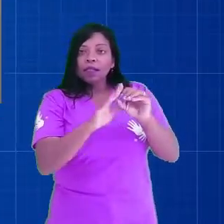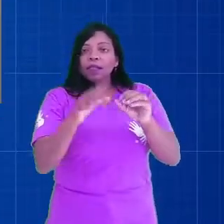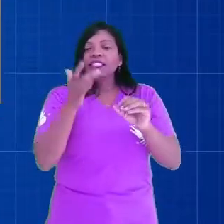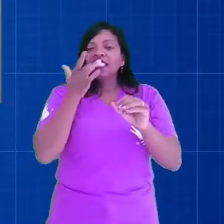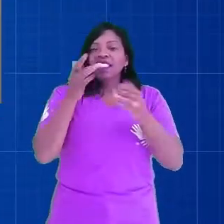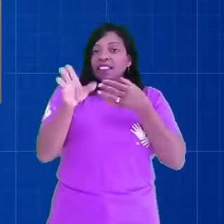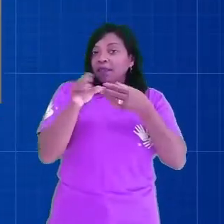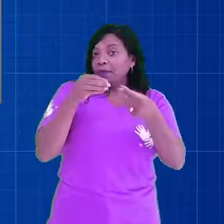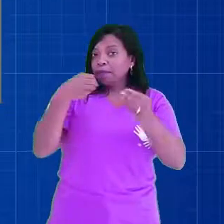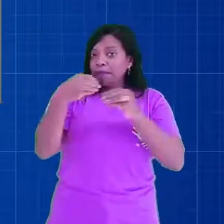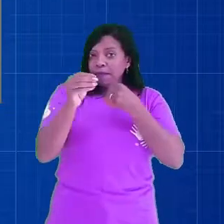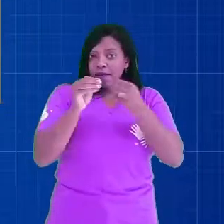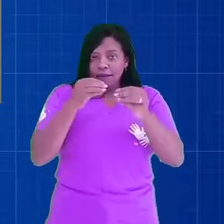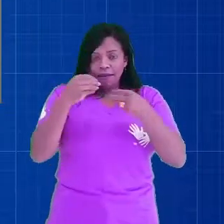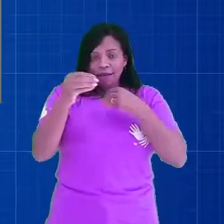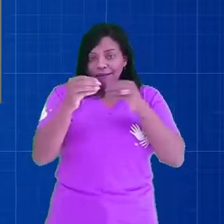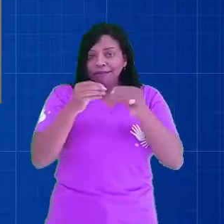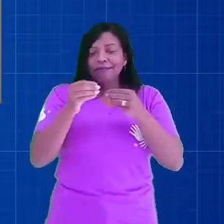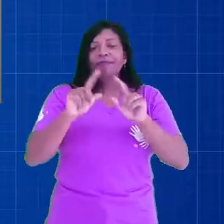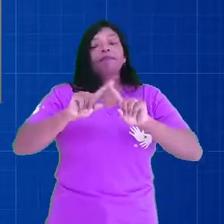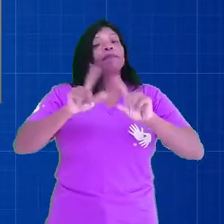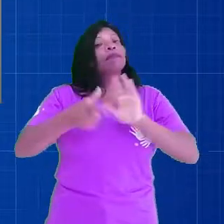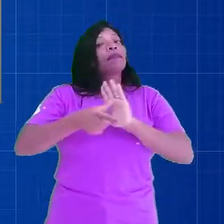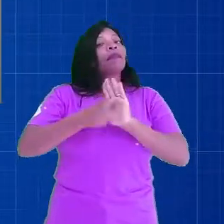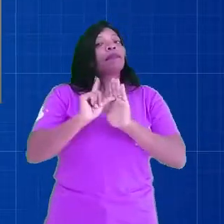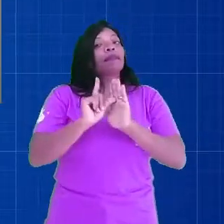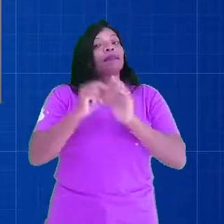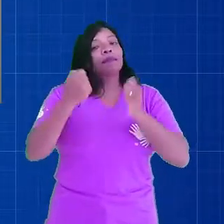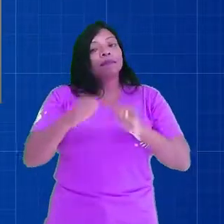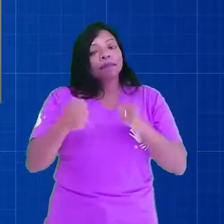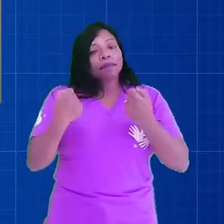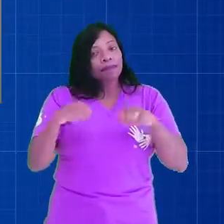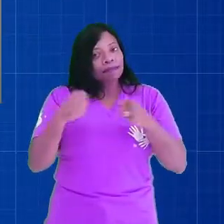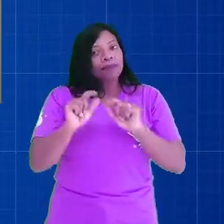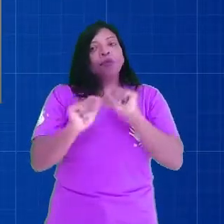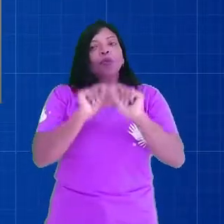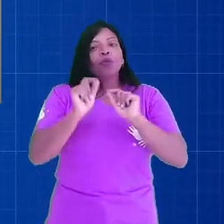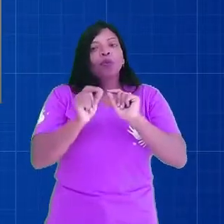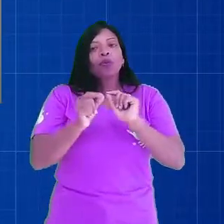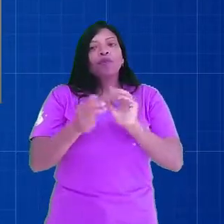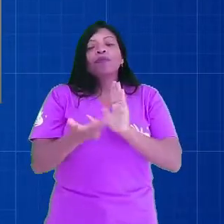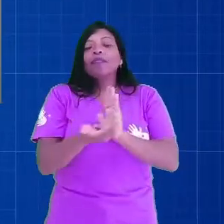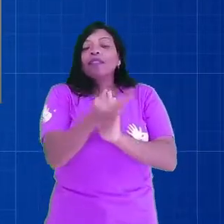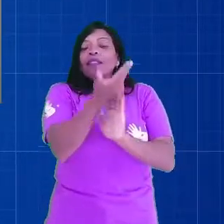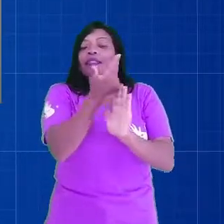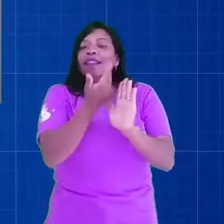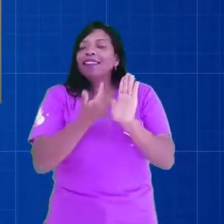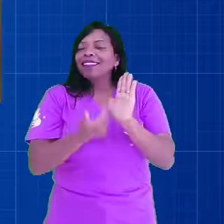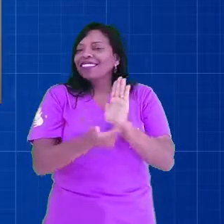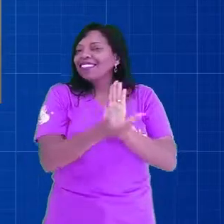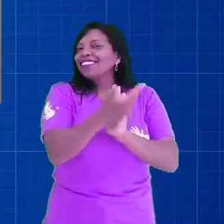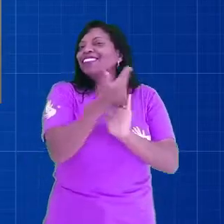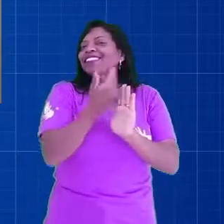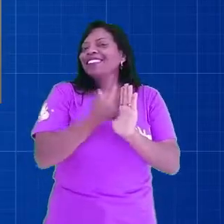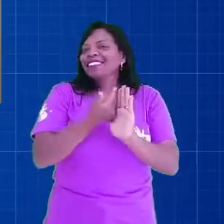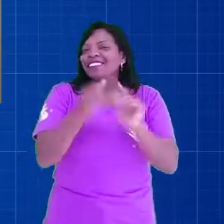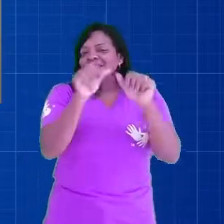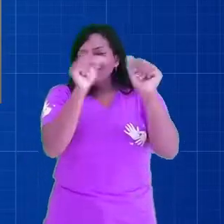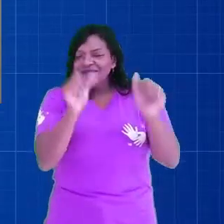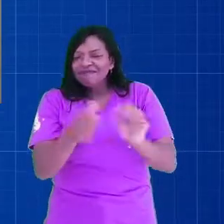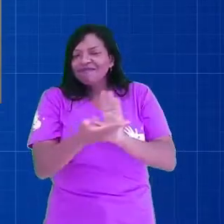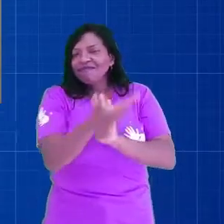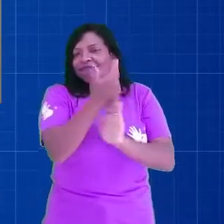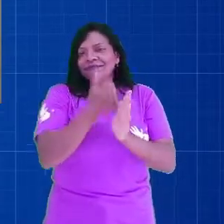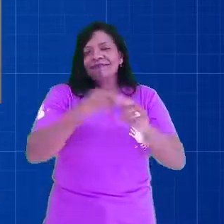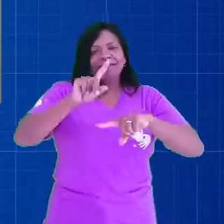plástico e antes de colar esse plástico, vocês vão fazer o desenho de uma silhueta de algum